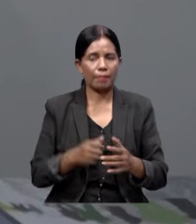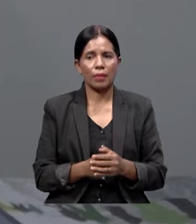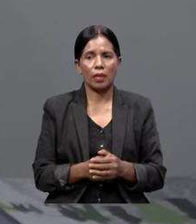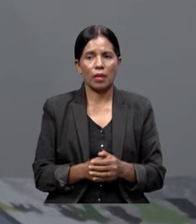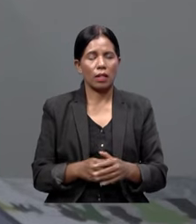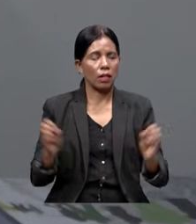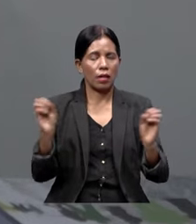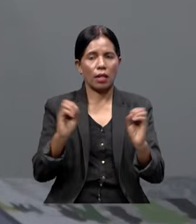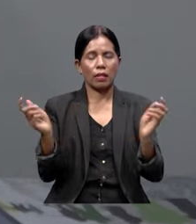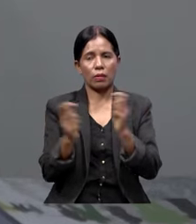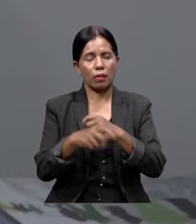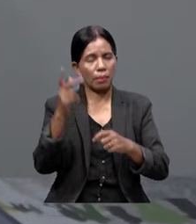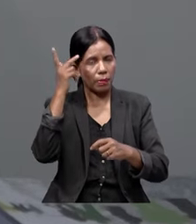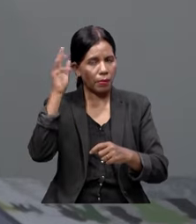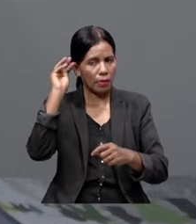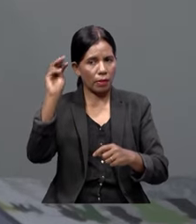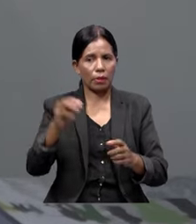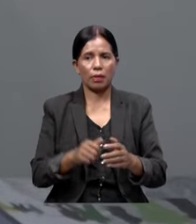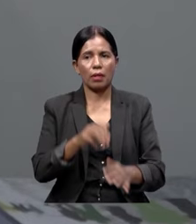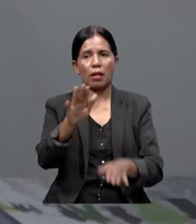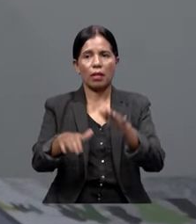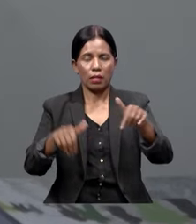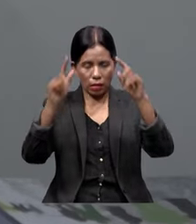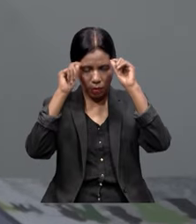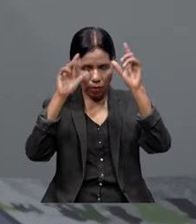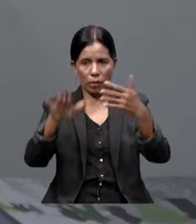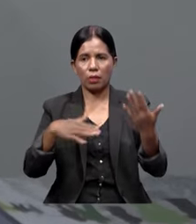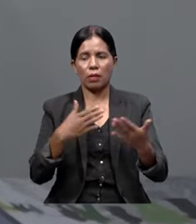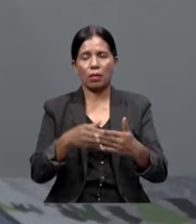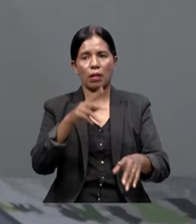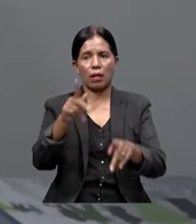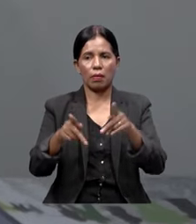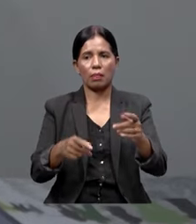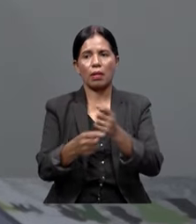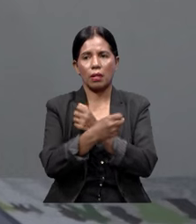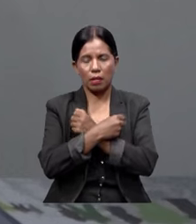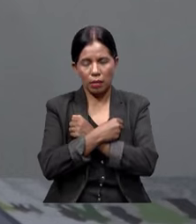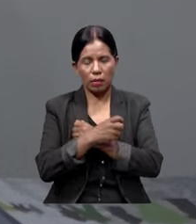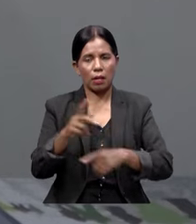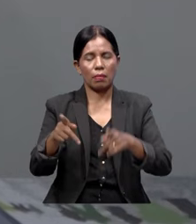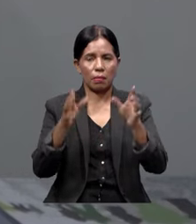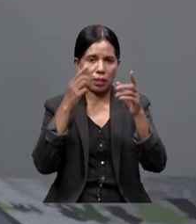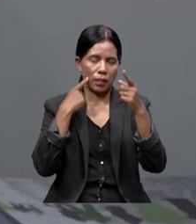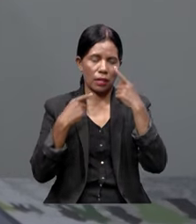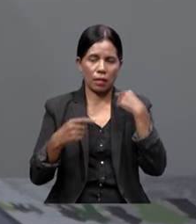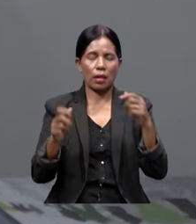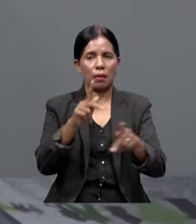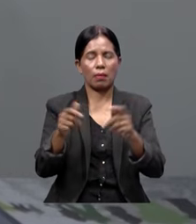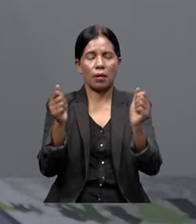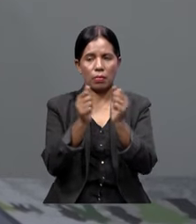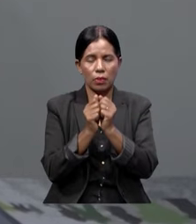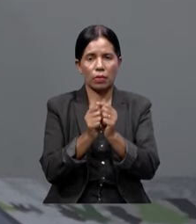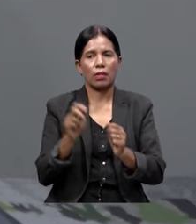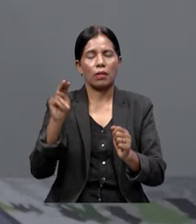nia la primeiro ministro nia lawa, ale ale territorio tomak nia, povo ma pahakuak nia, povo ma batanis nia, povo ma kamotoko nia. No